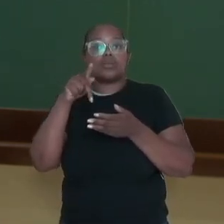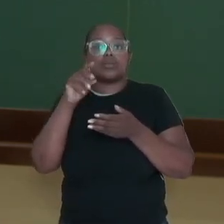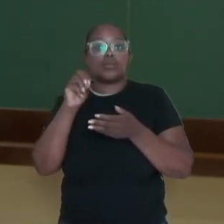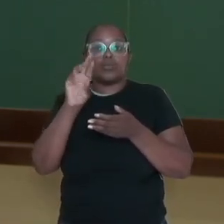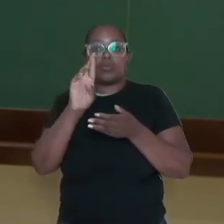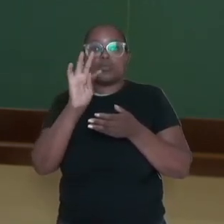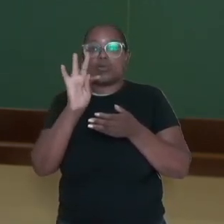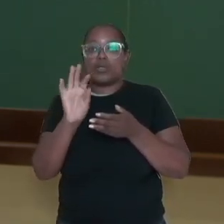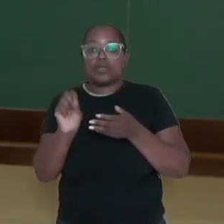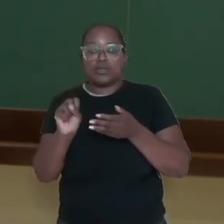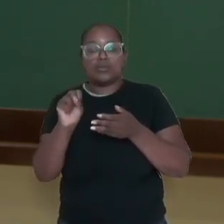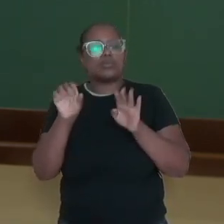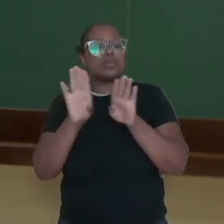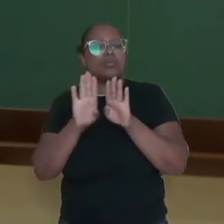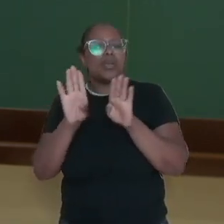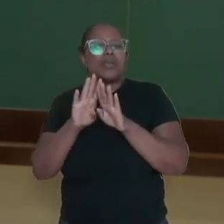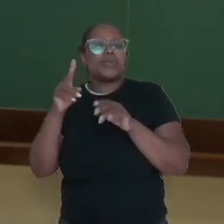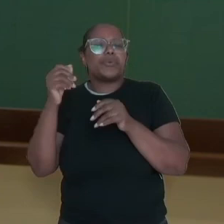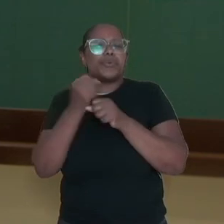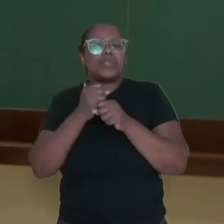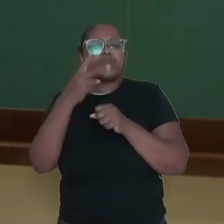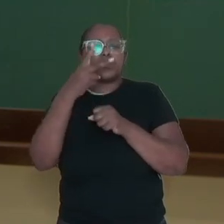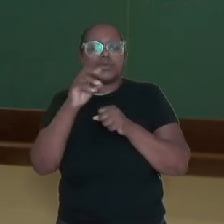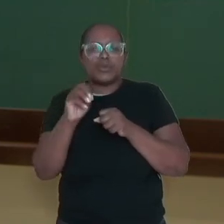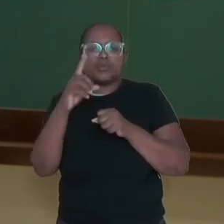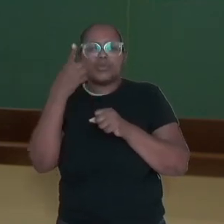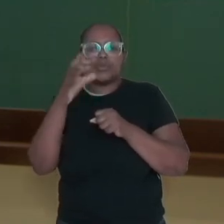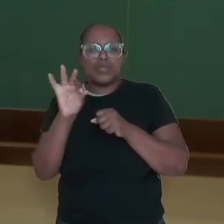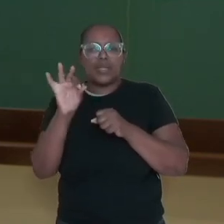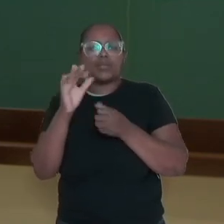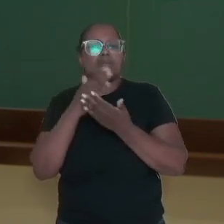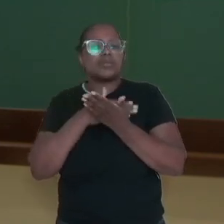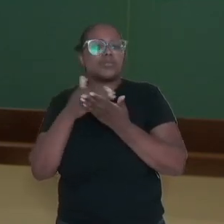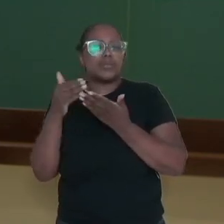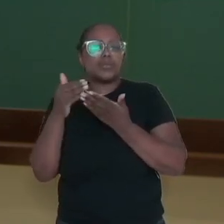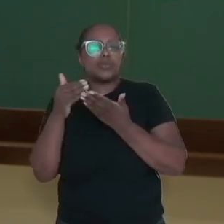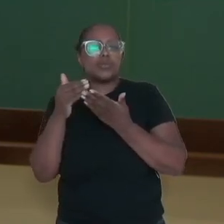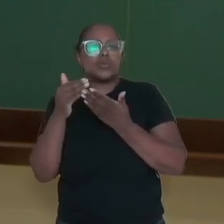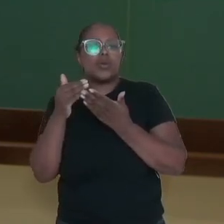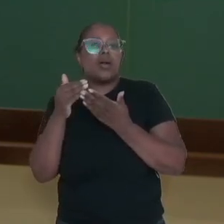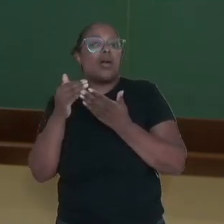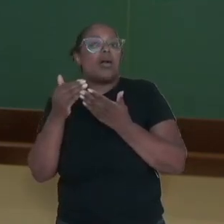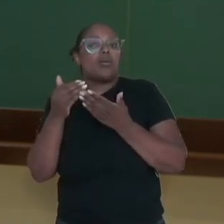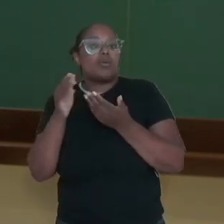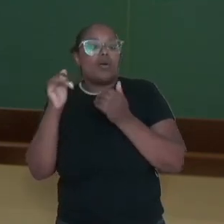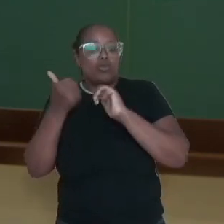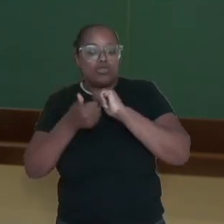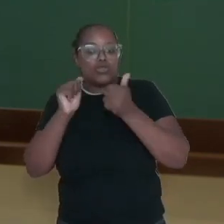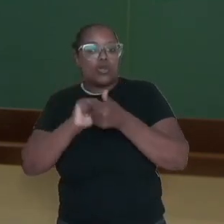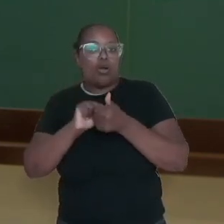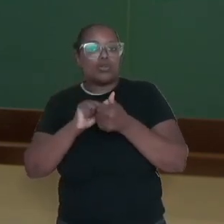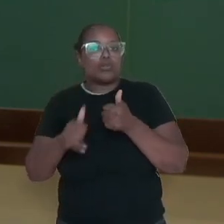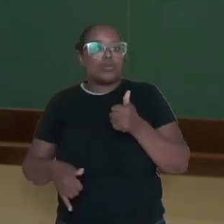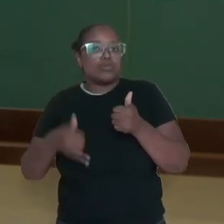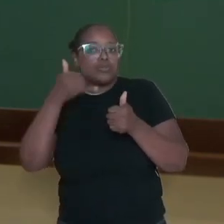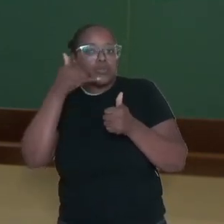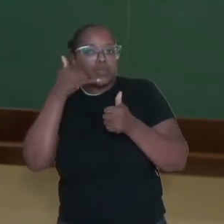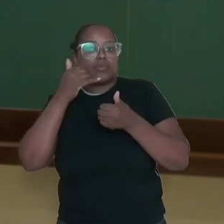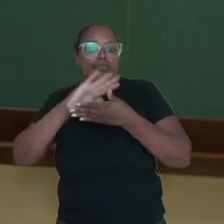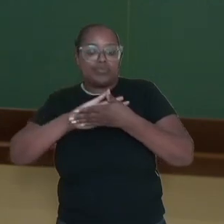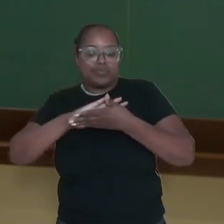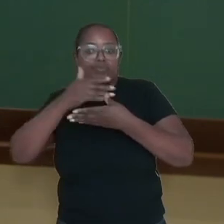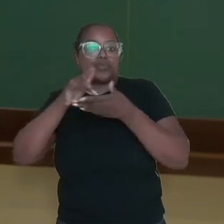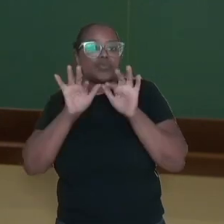2010, a grande popularização através da internet e dos smartphones, dos jogos eletrônicos